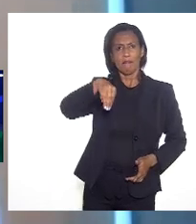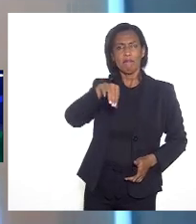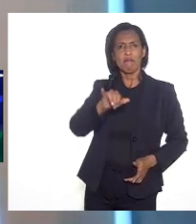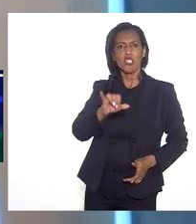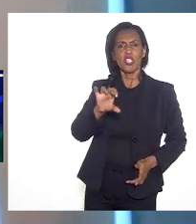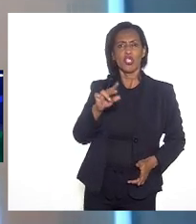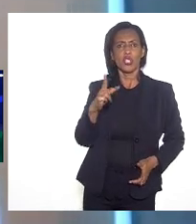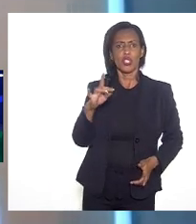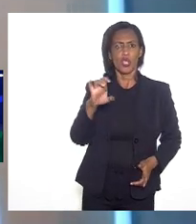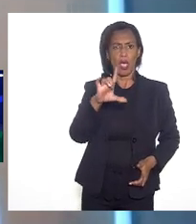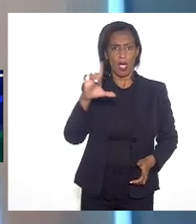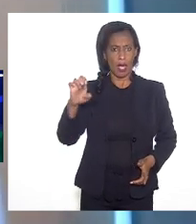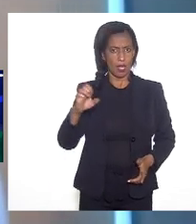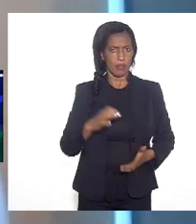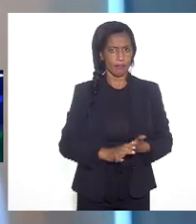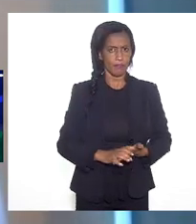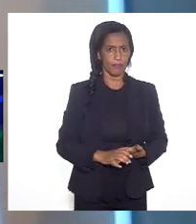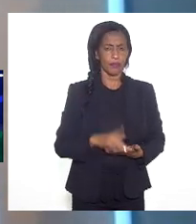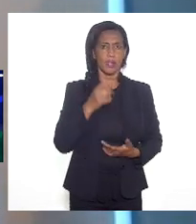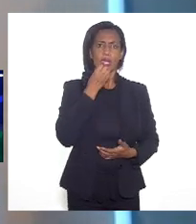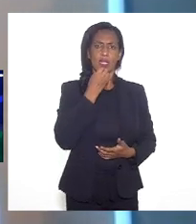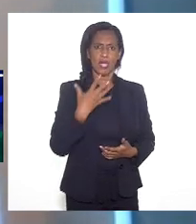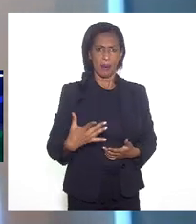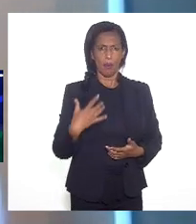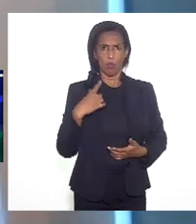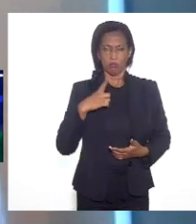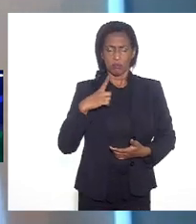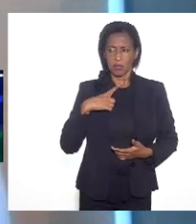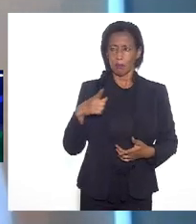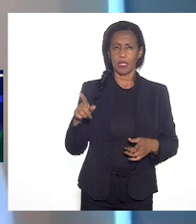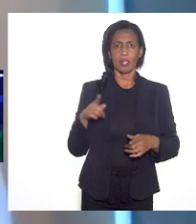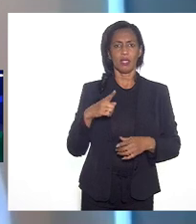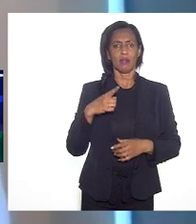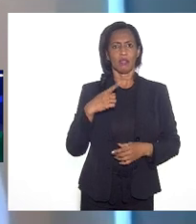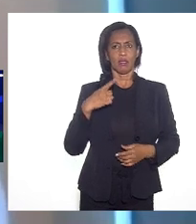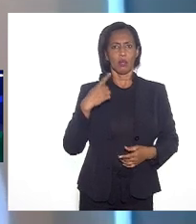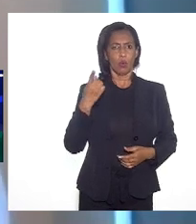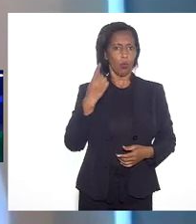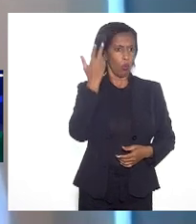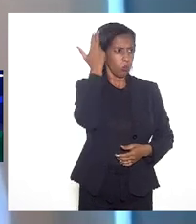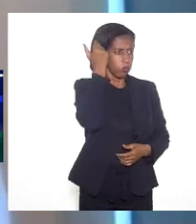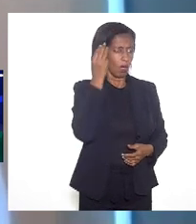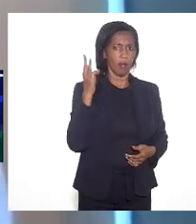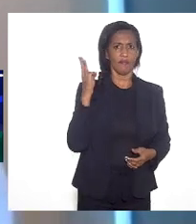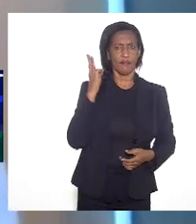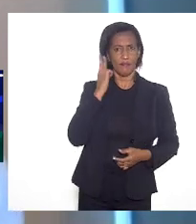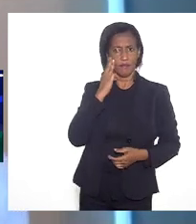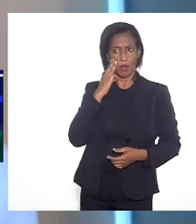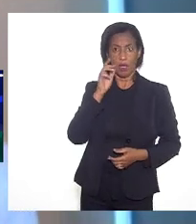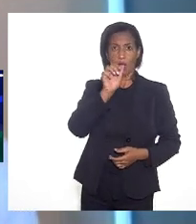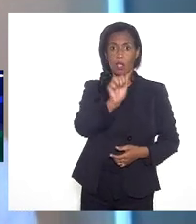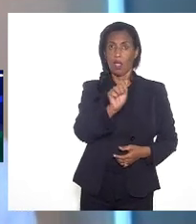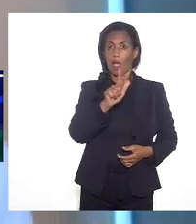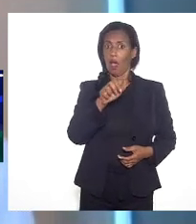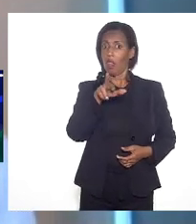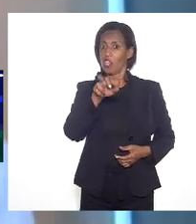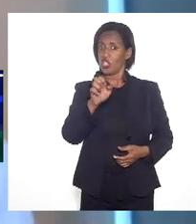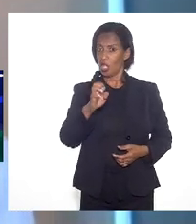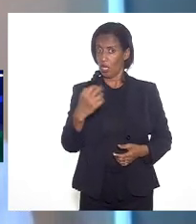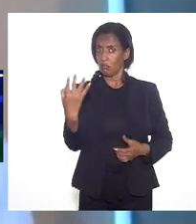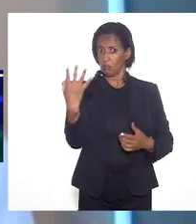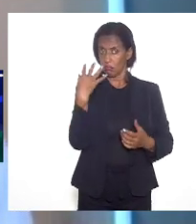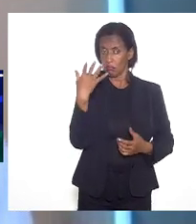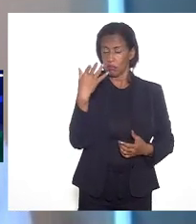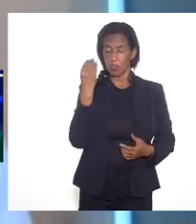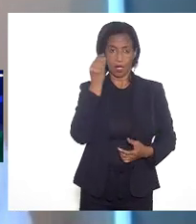Lazzarini. E é bom levantar um discurso, deputado Eliomar e deputado Valdec, e o Alexandre Knoploch, que também